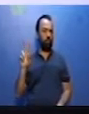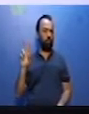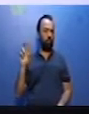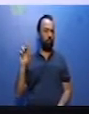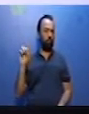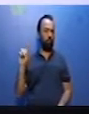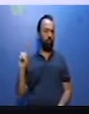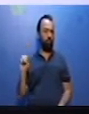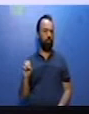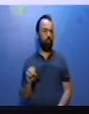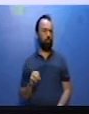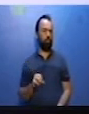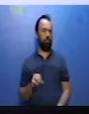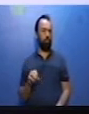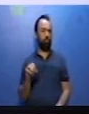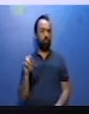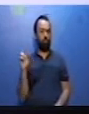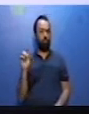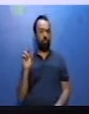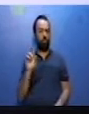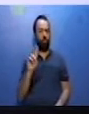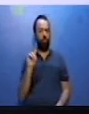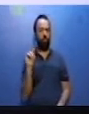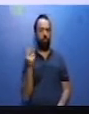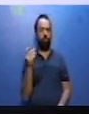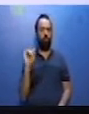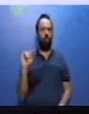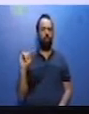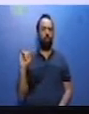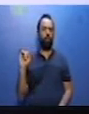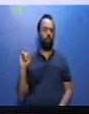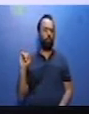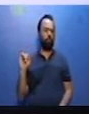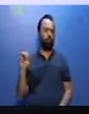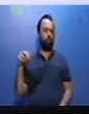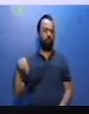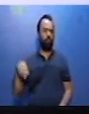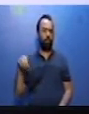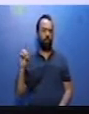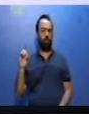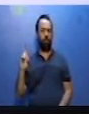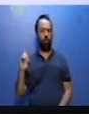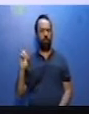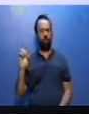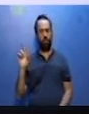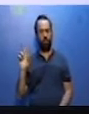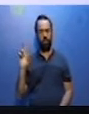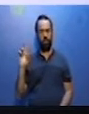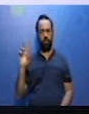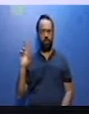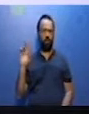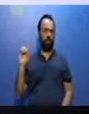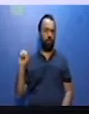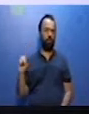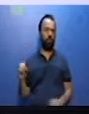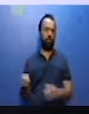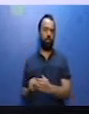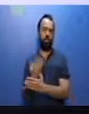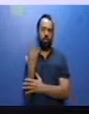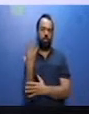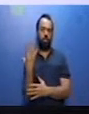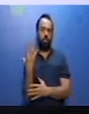divulgaram né os árabes observarão que esse sistema que os hindus criaram era o melhor